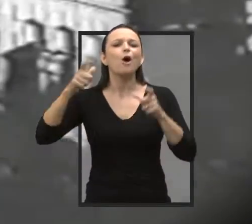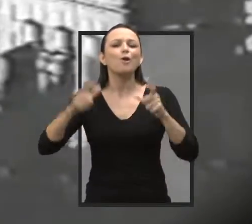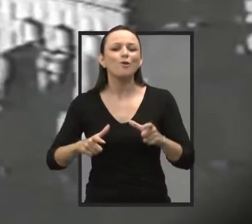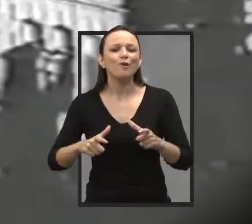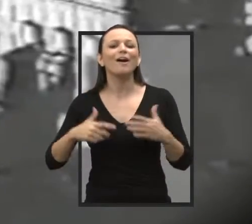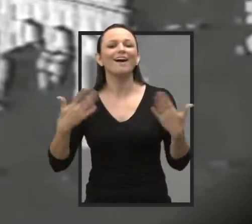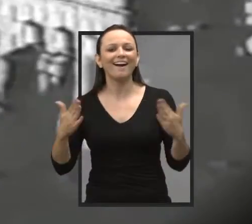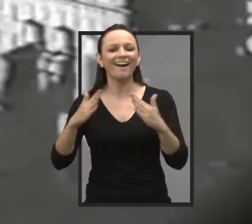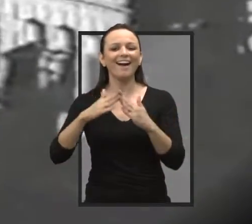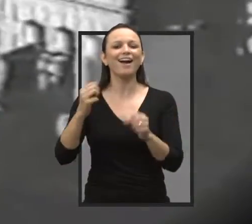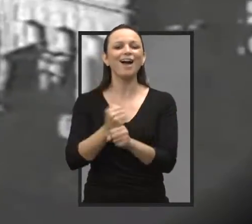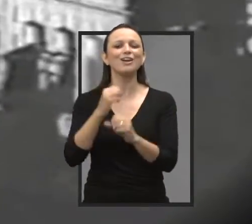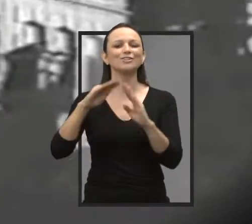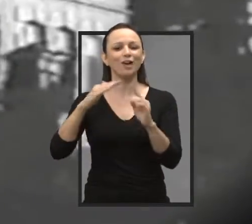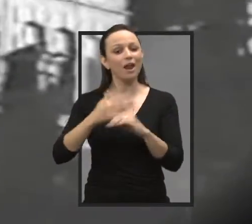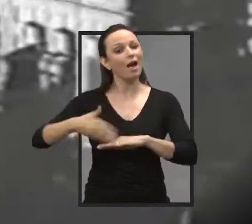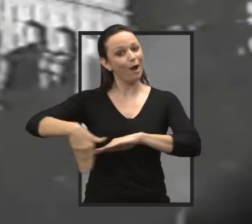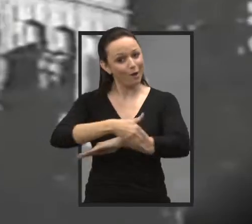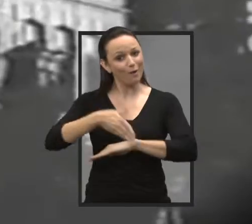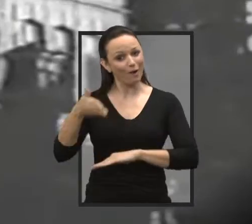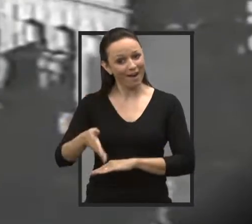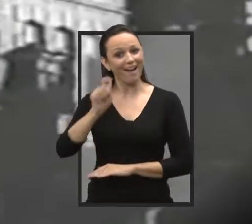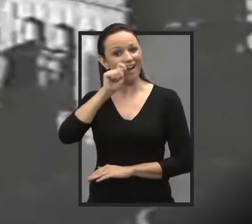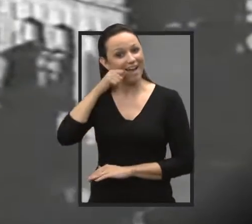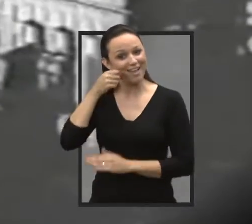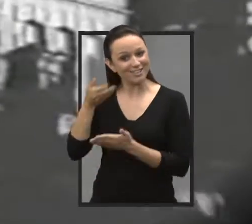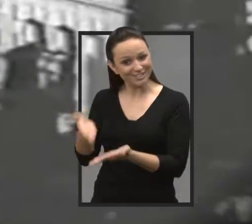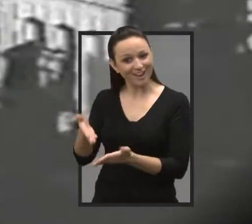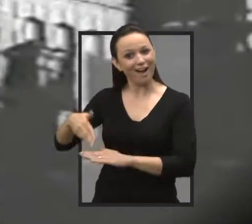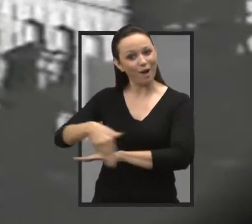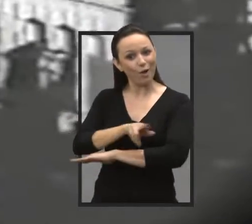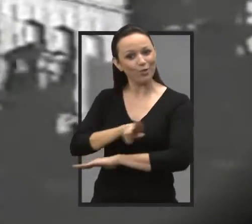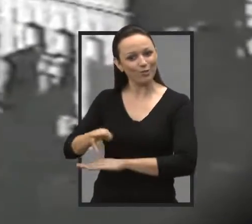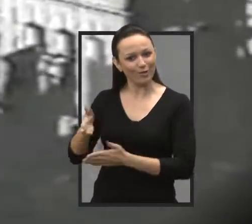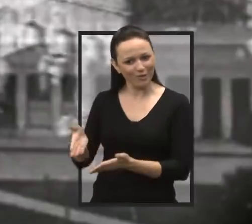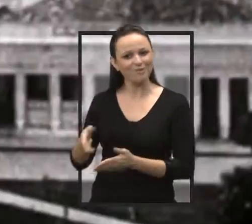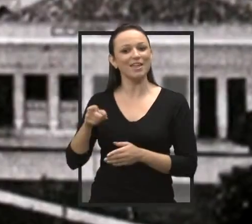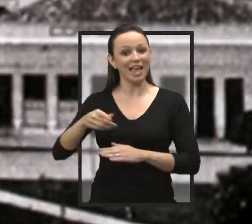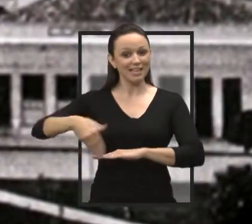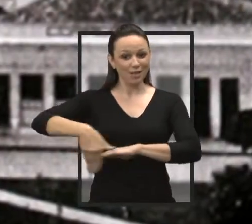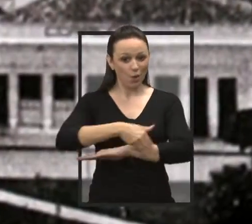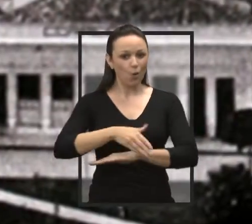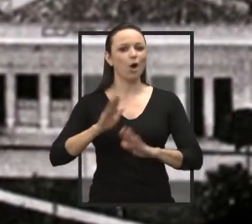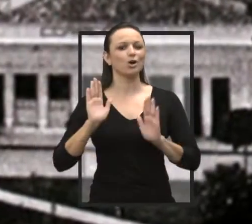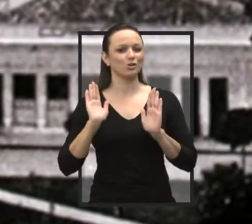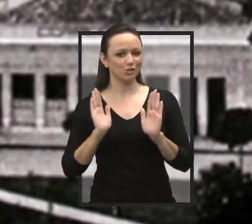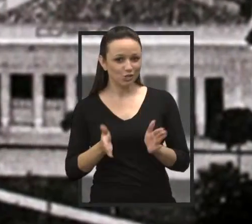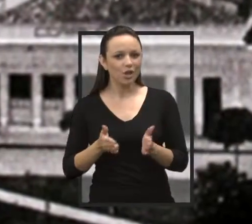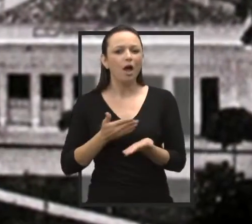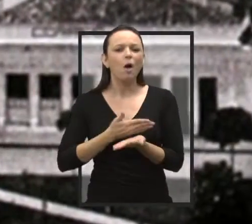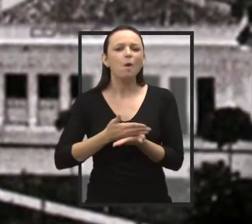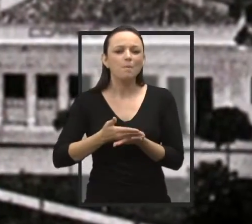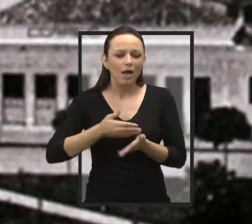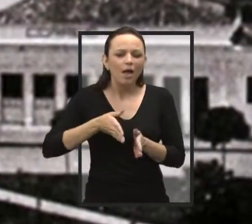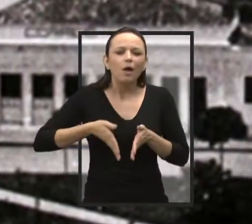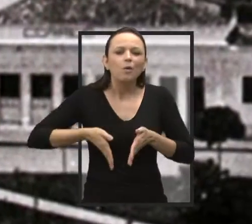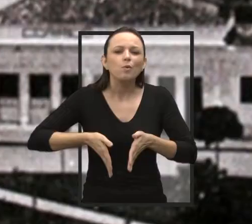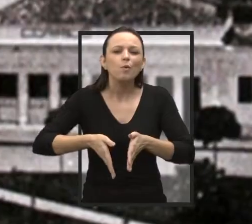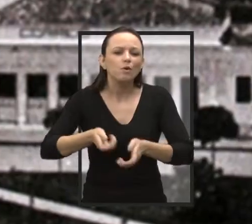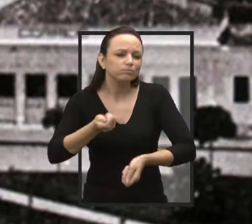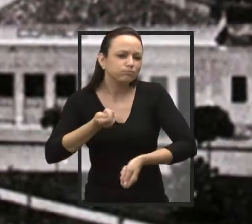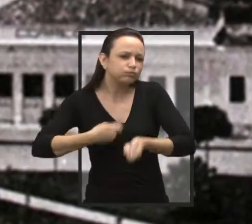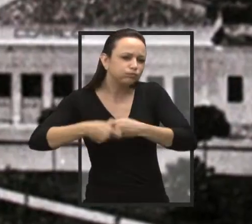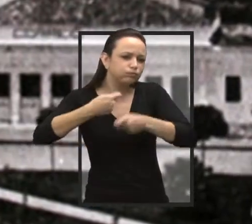lugar para a construção do prédio senão a própria Rua Edgar Ferraz. E a via, que já abrigava o eixo administrativo de